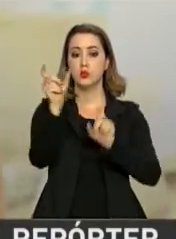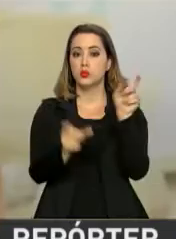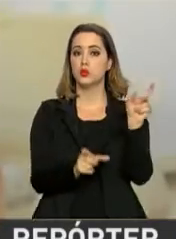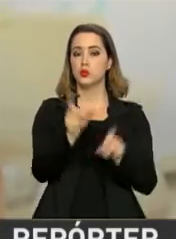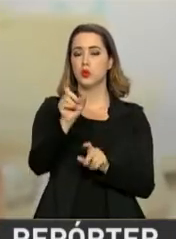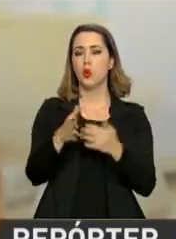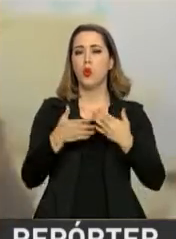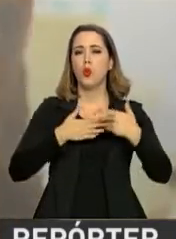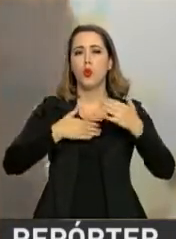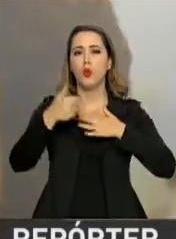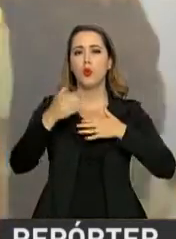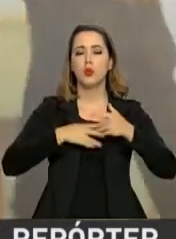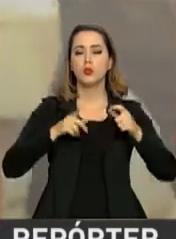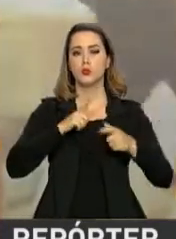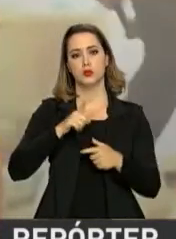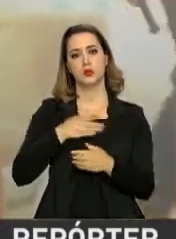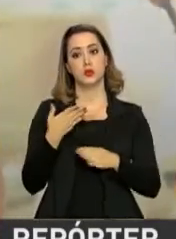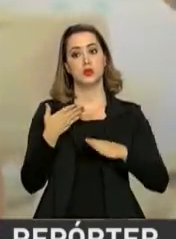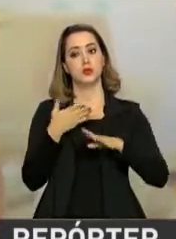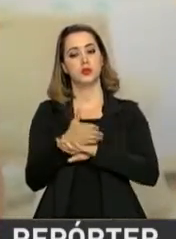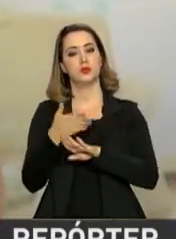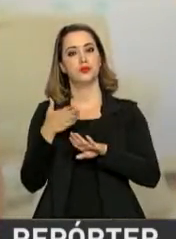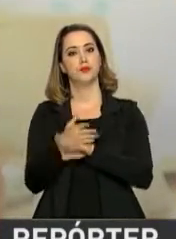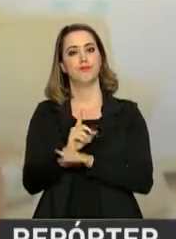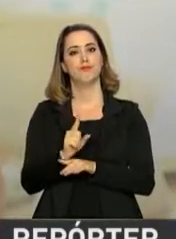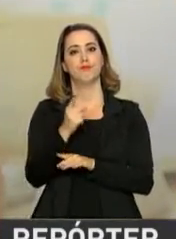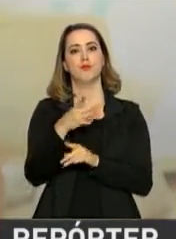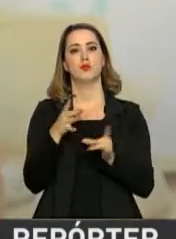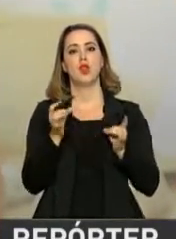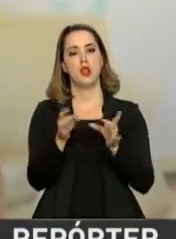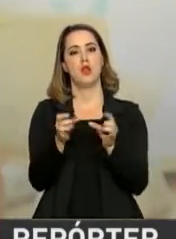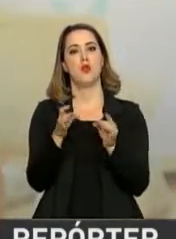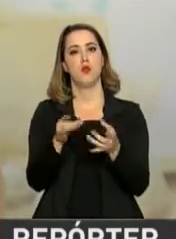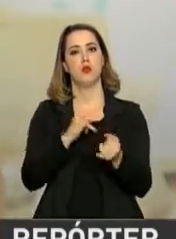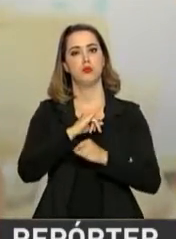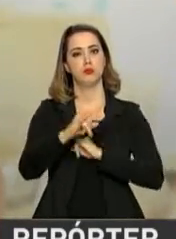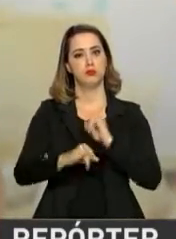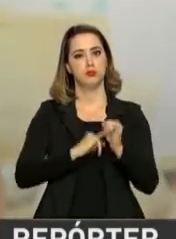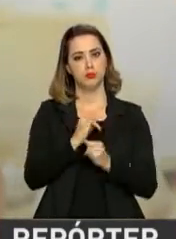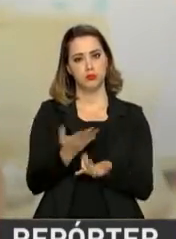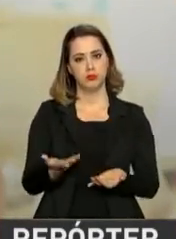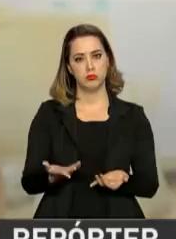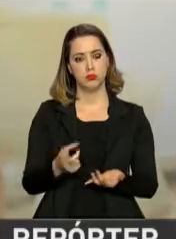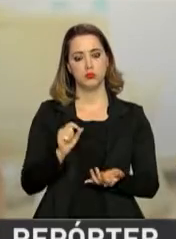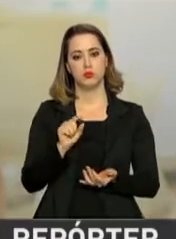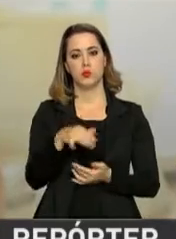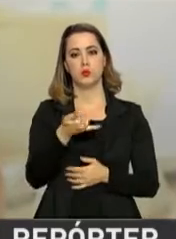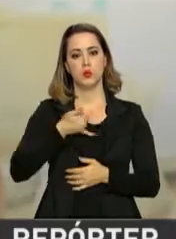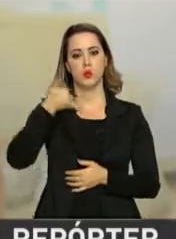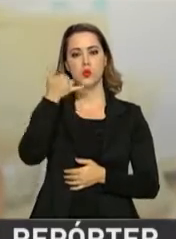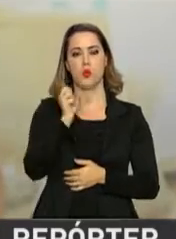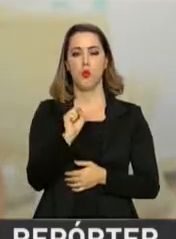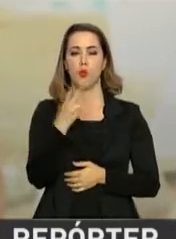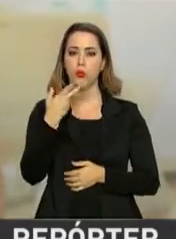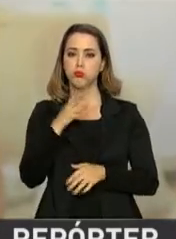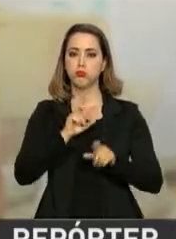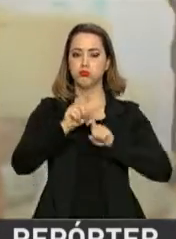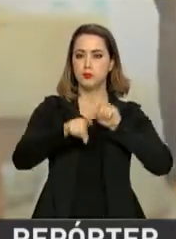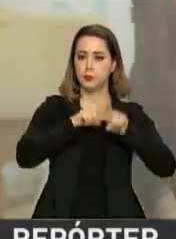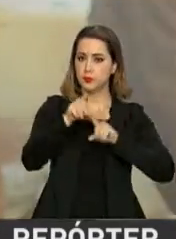coisa que você vai comprar você tenha acesso a uma venda é digital online no seu celular ou no seu computador